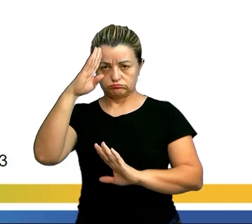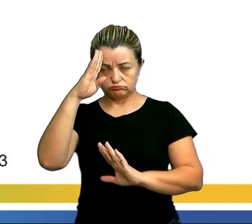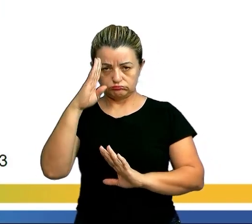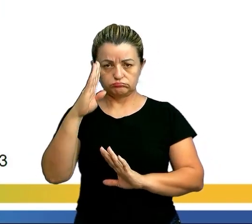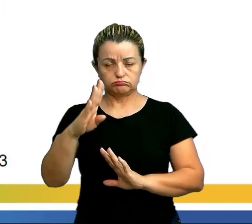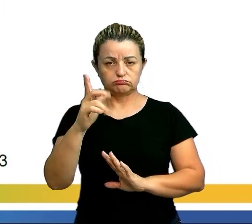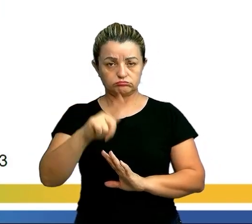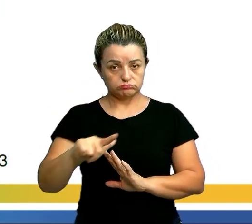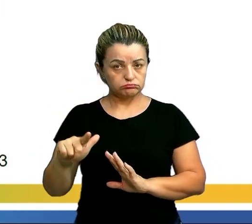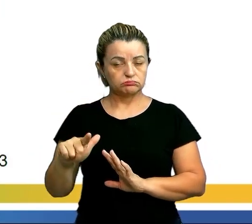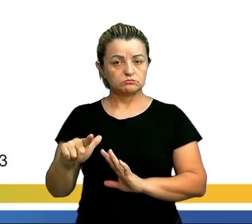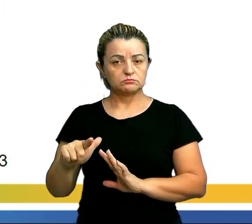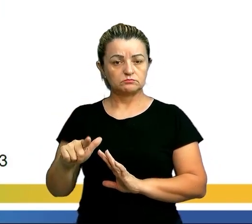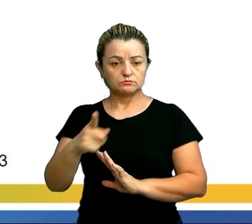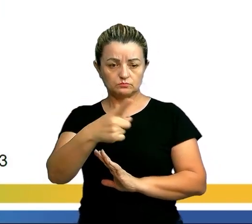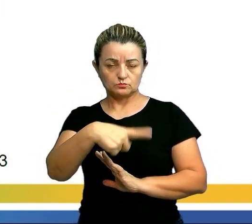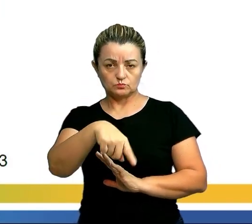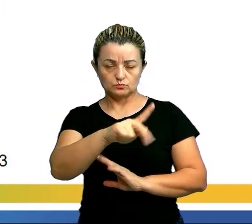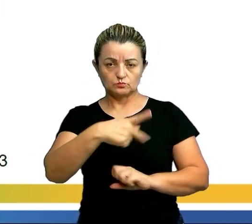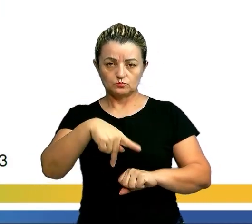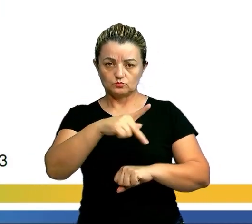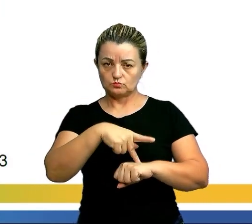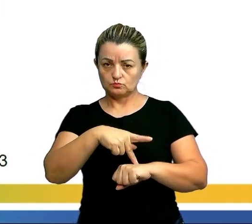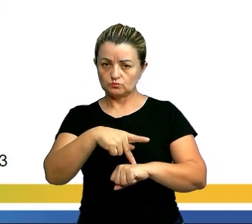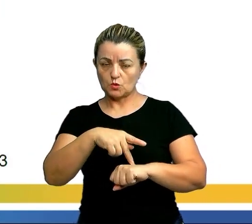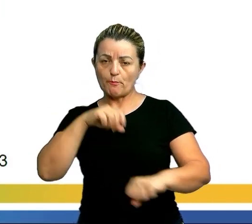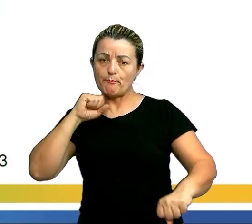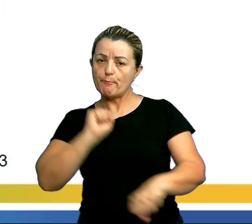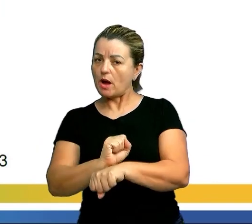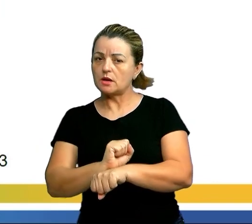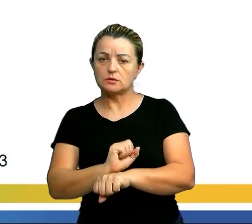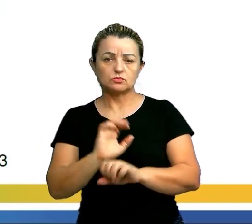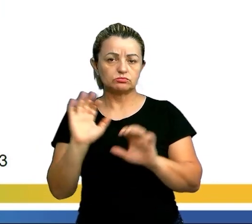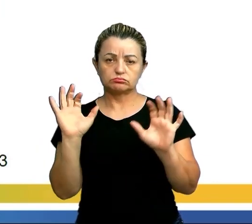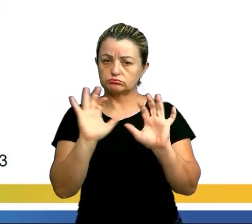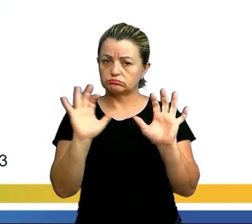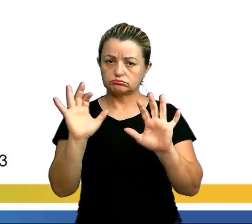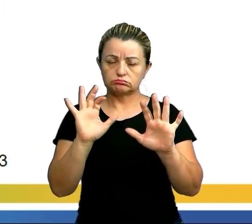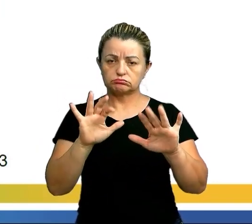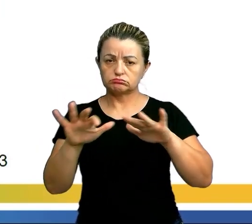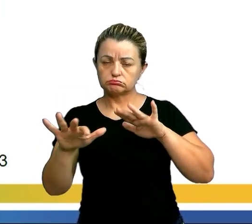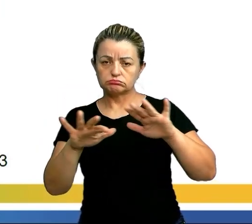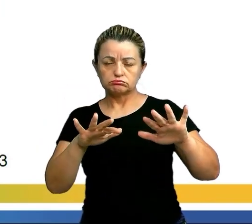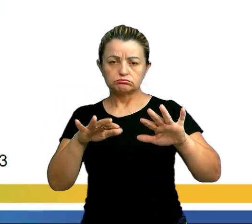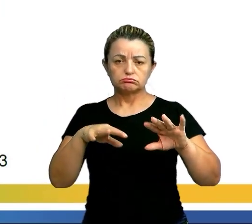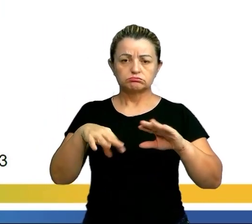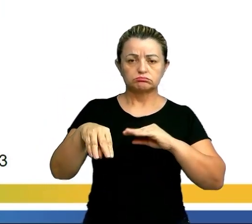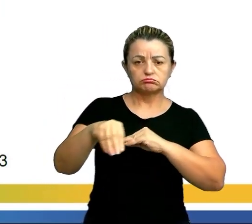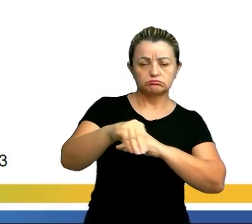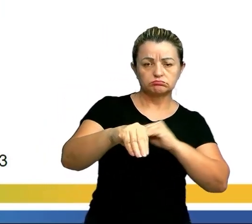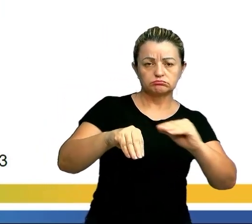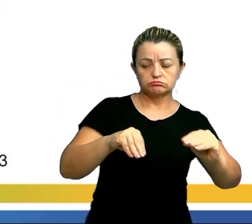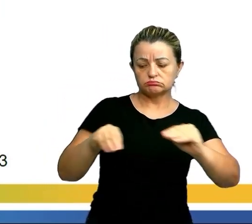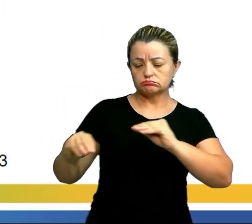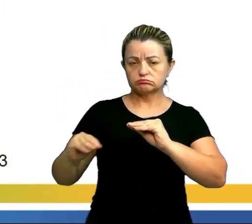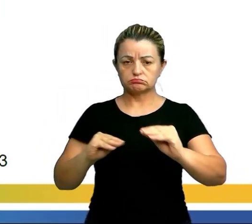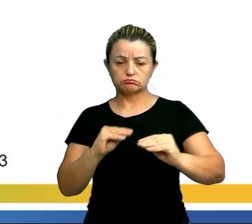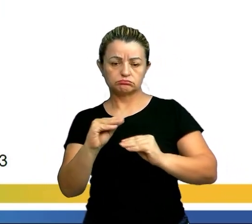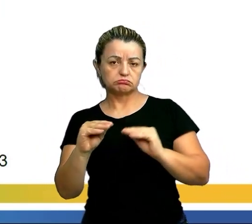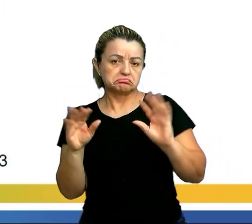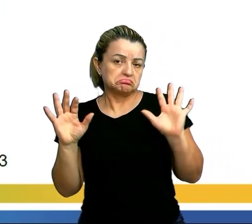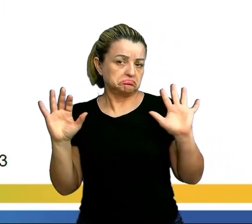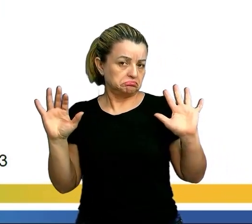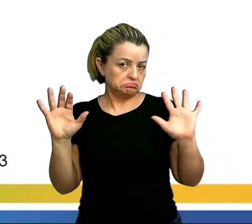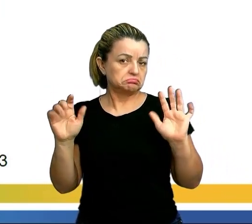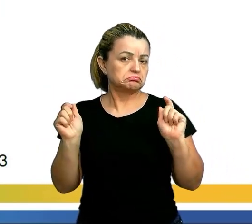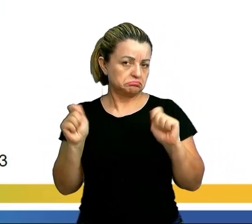principalmente, repito, eles não são estáticos. Um país que está hoje em um bloco, ele pode amanhã não